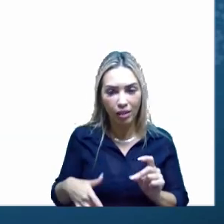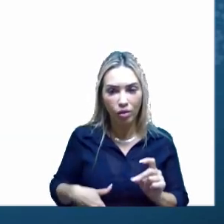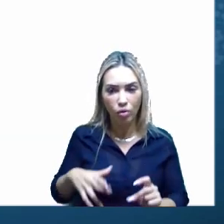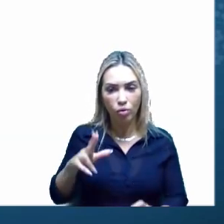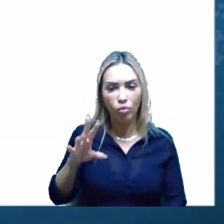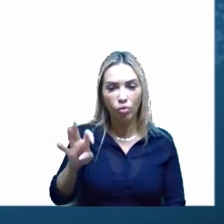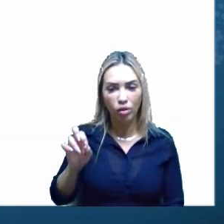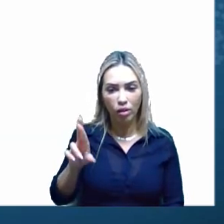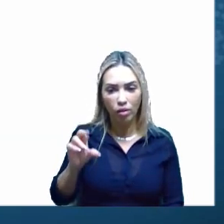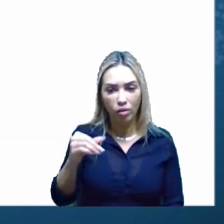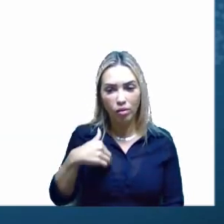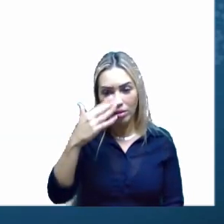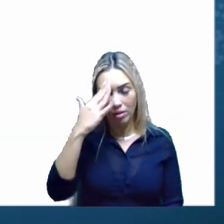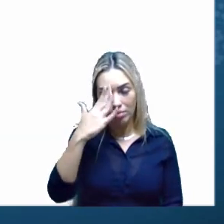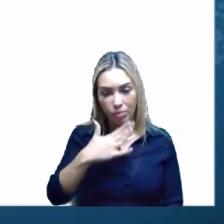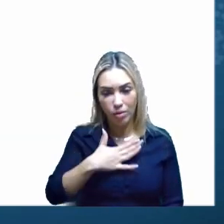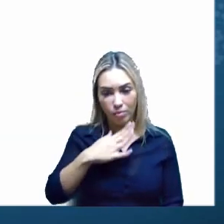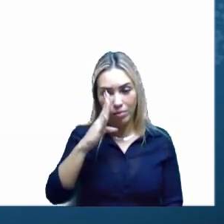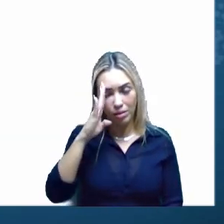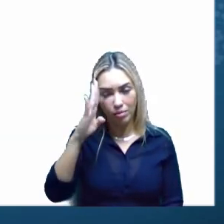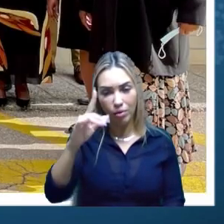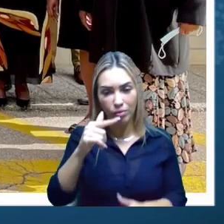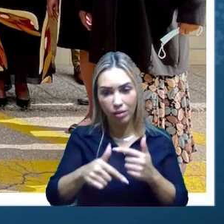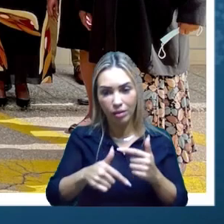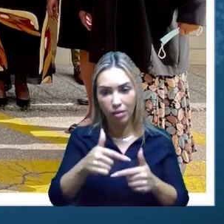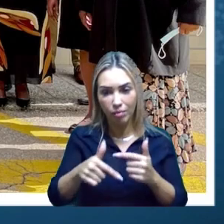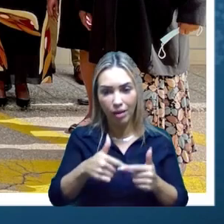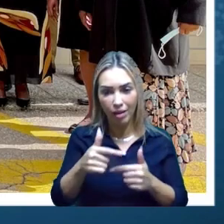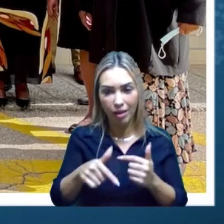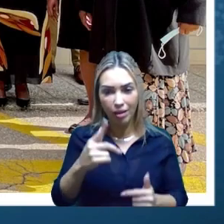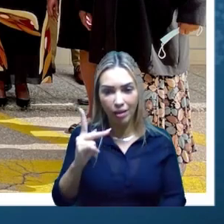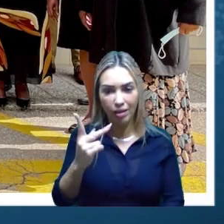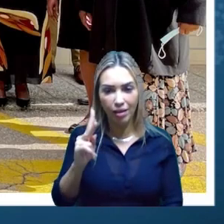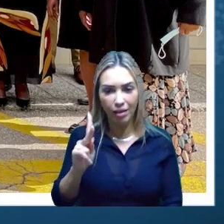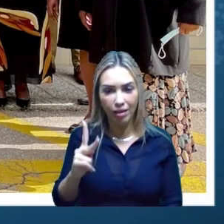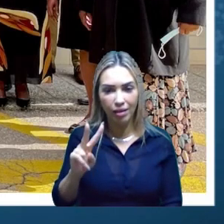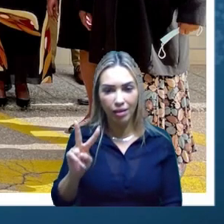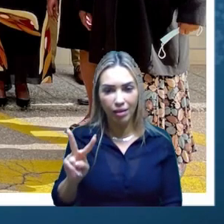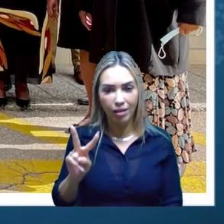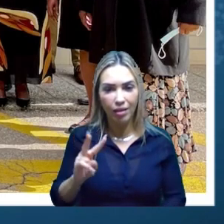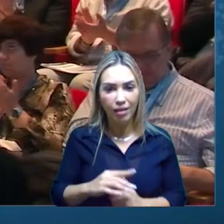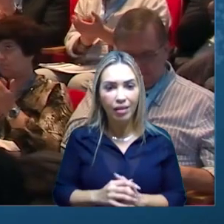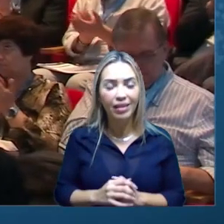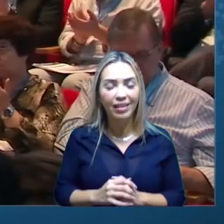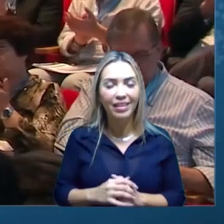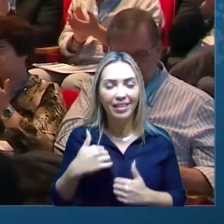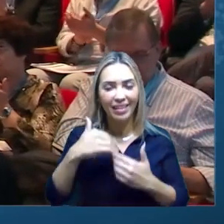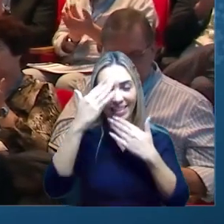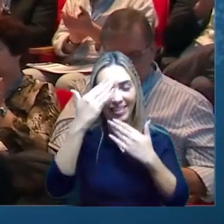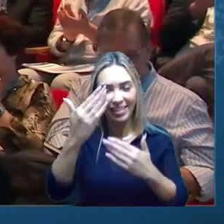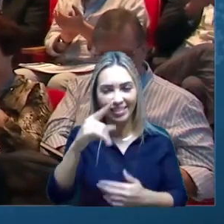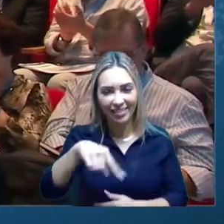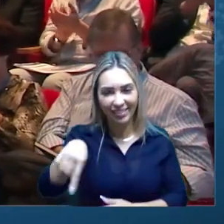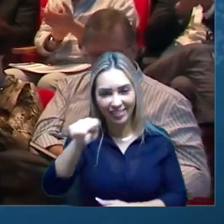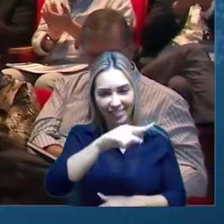trabalhos principais é a pesquisa de HPV, e eu agradeço muito a atenção de